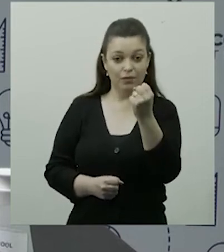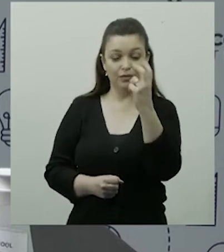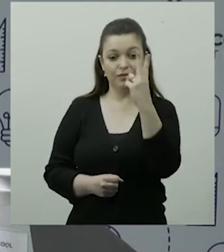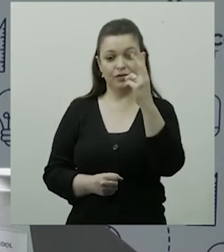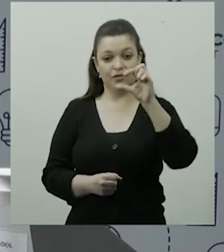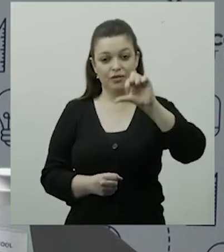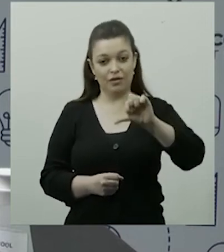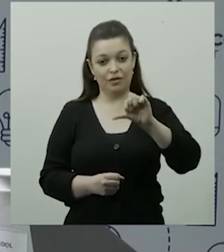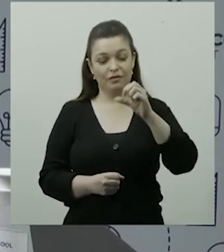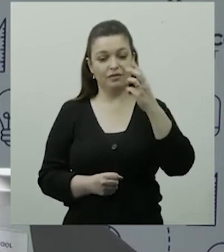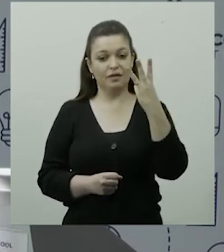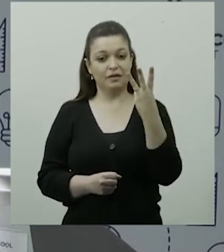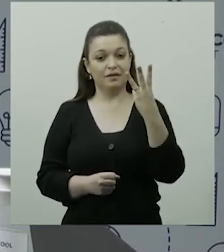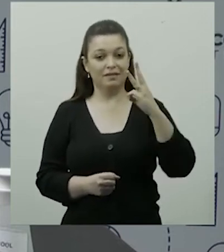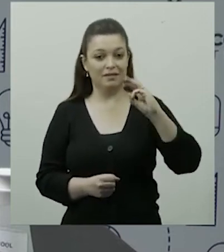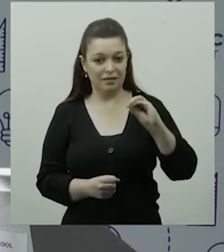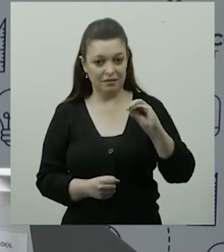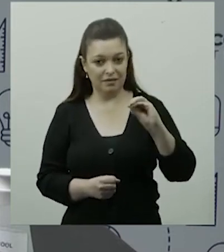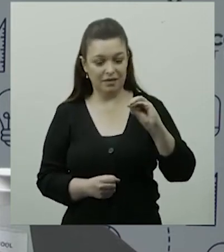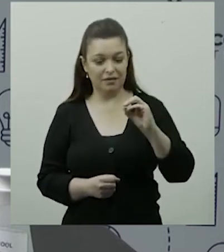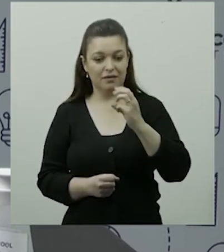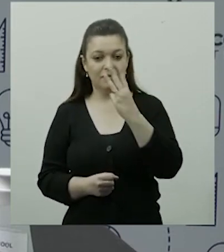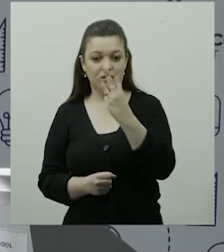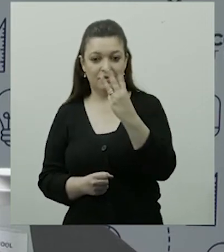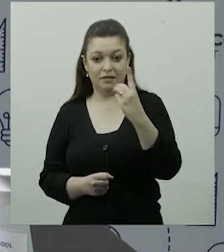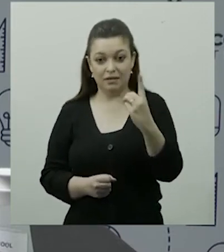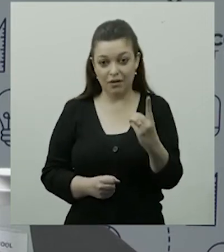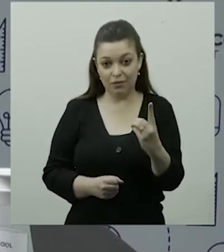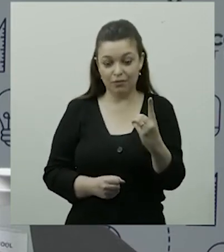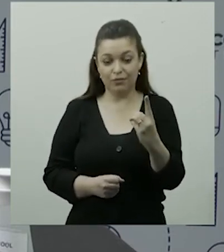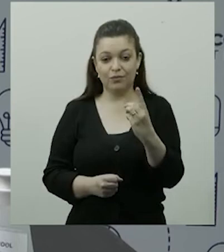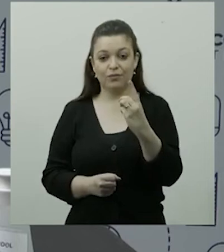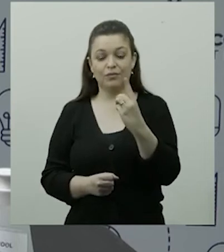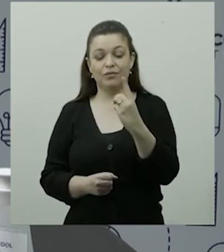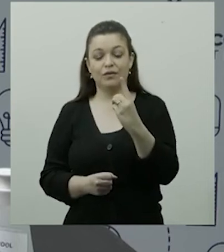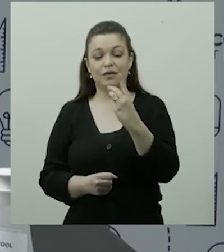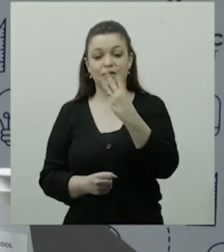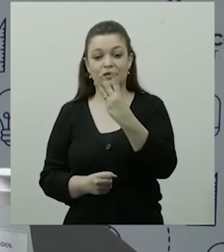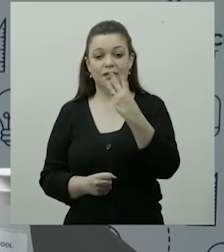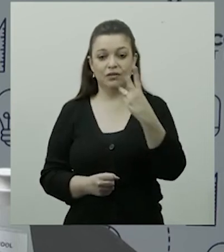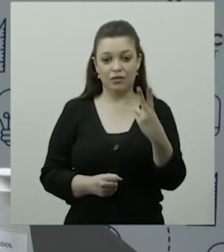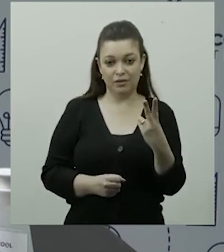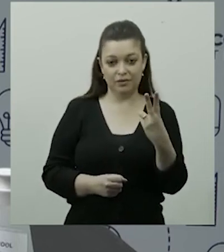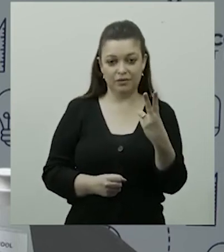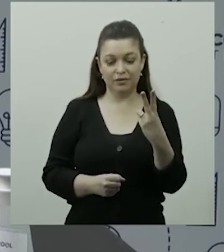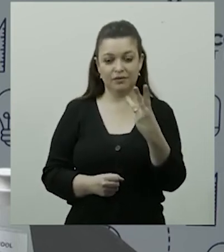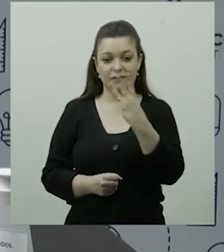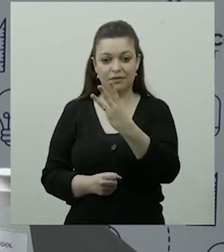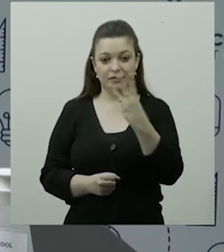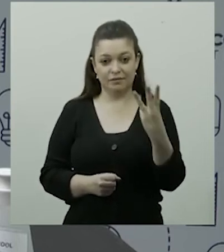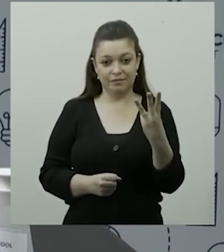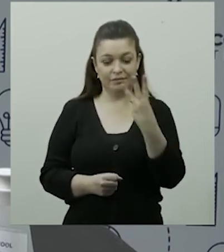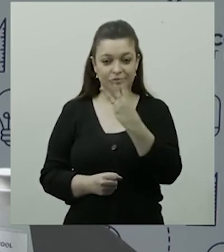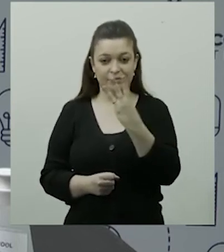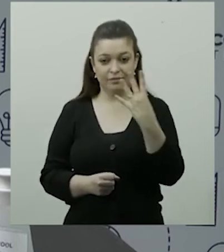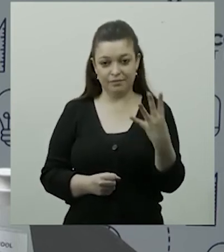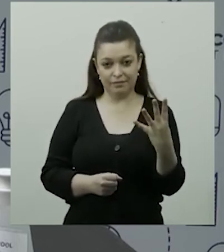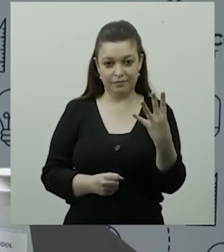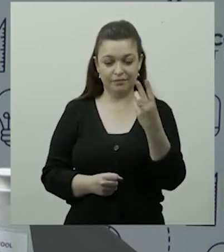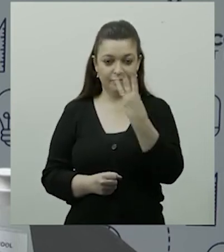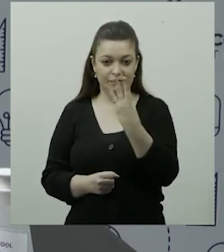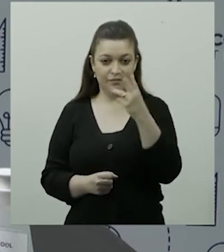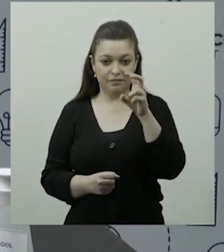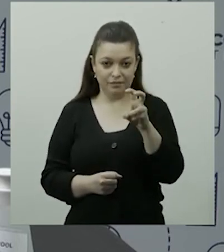28, 29, 30, 31, 32, 33,